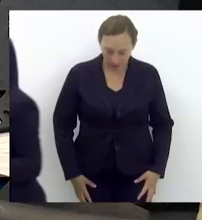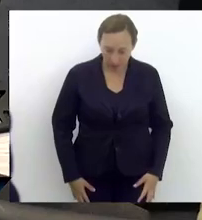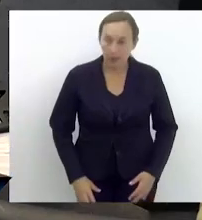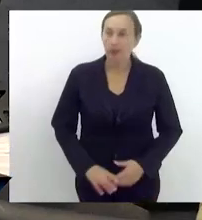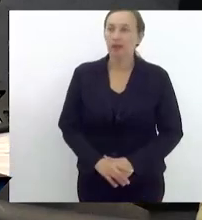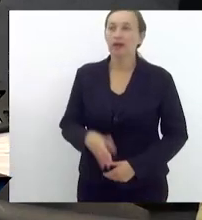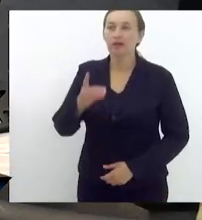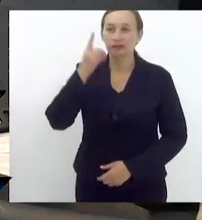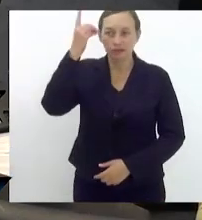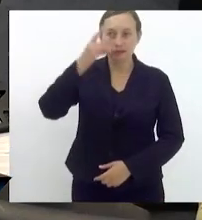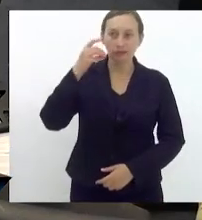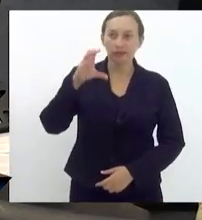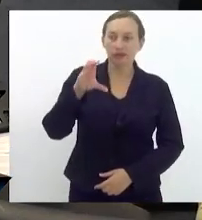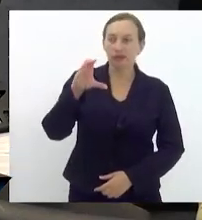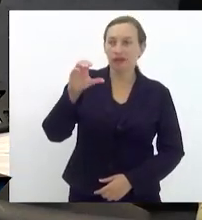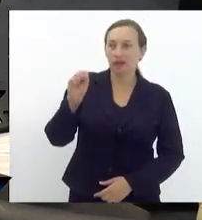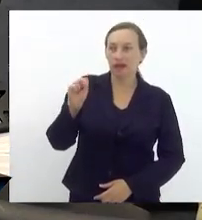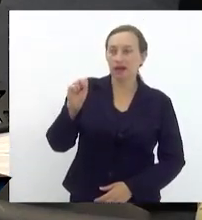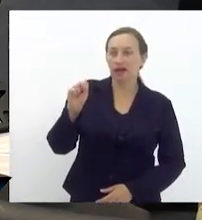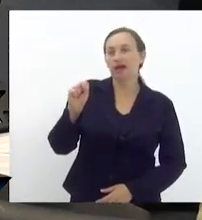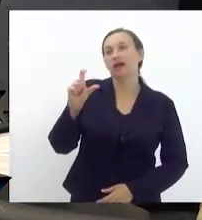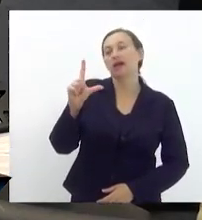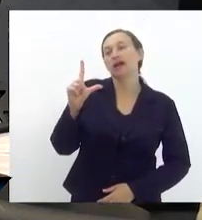deputado Carlos Macedo